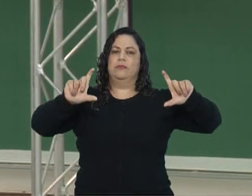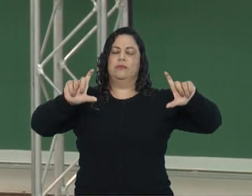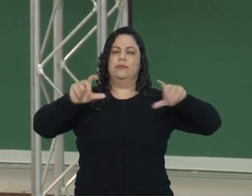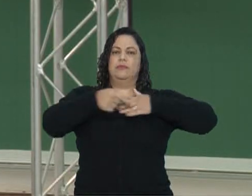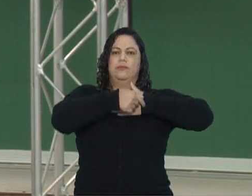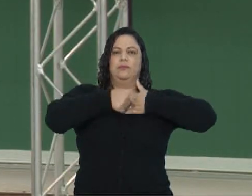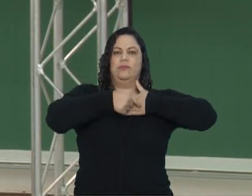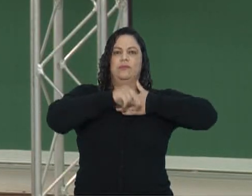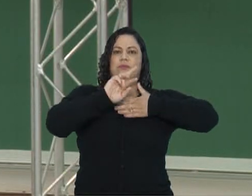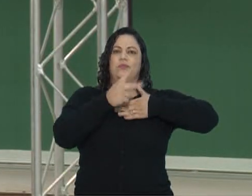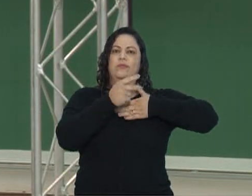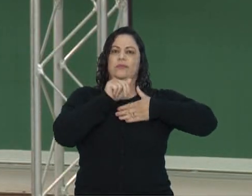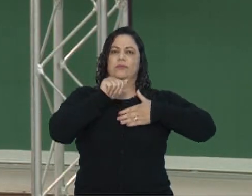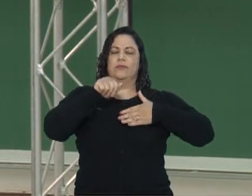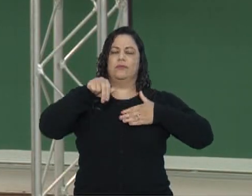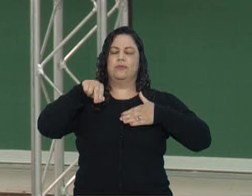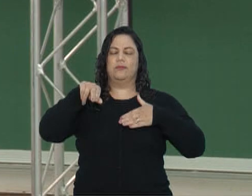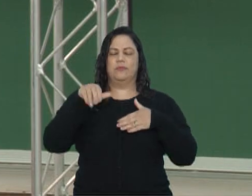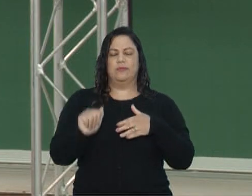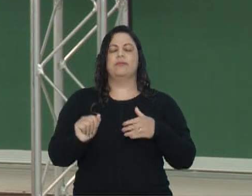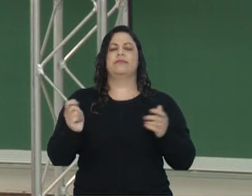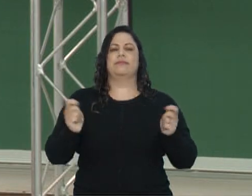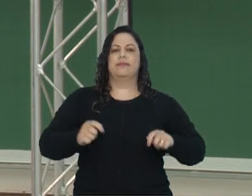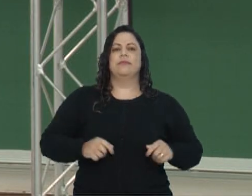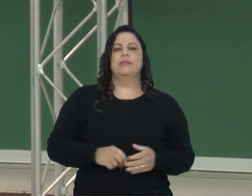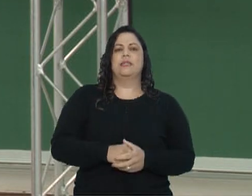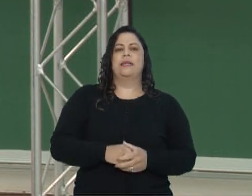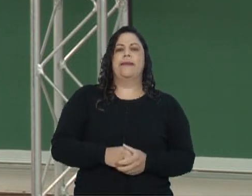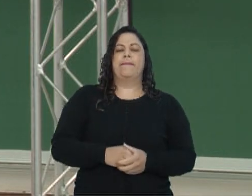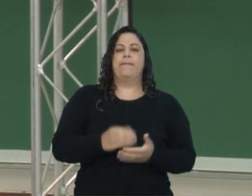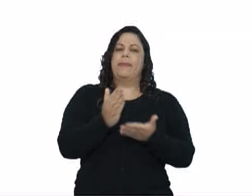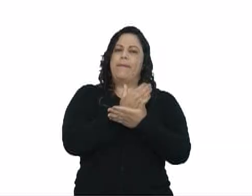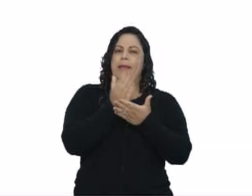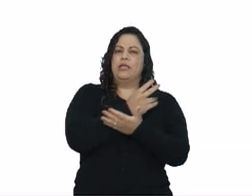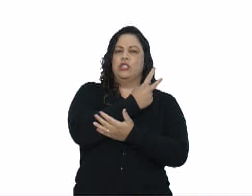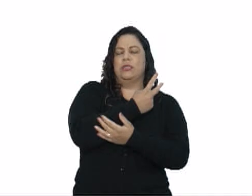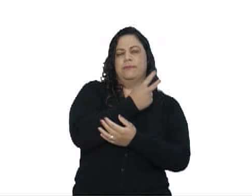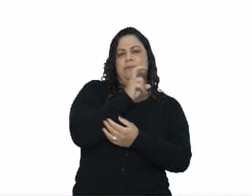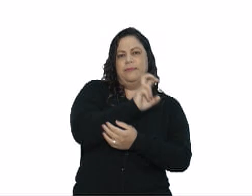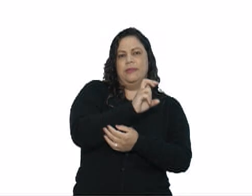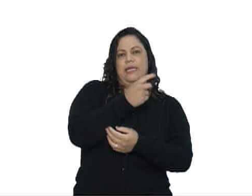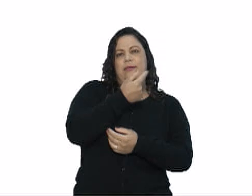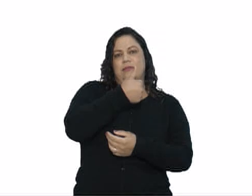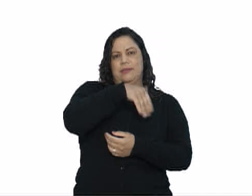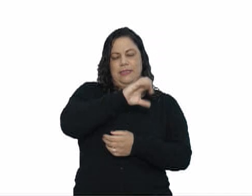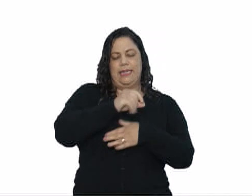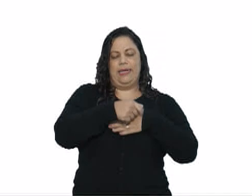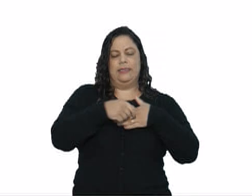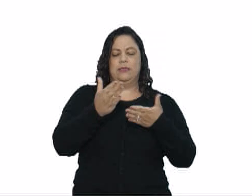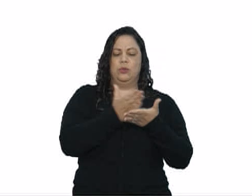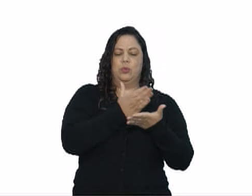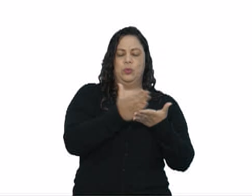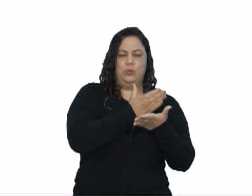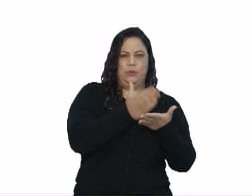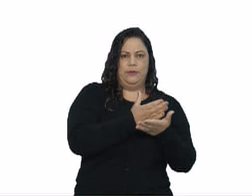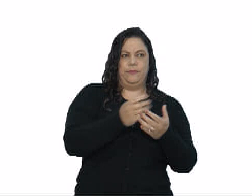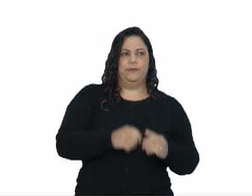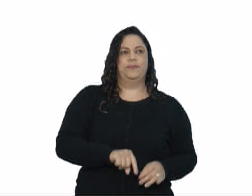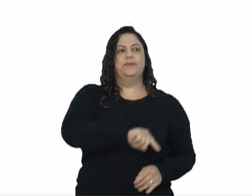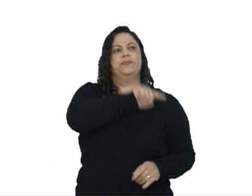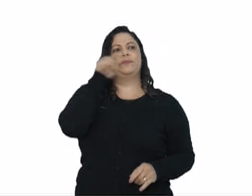livro dela de 2004, página 510. Franz Neumann considera os 5 fatores essenciais na